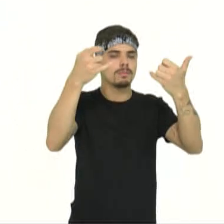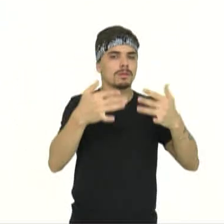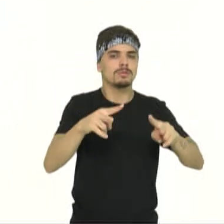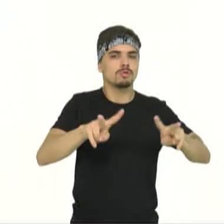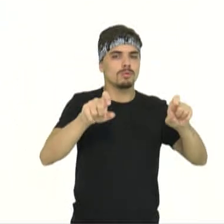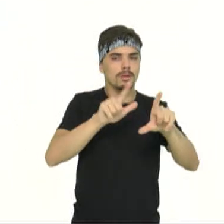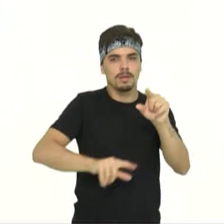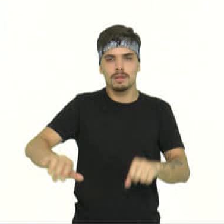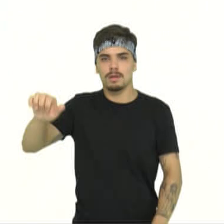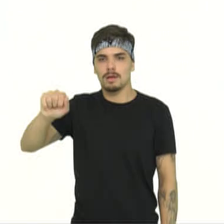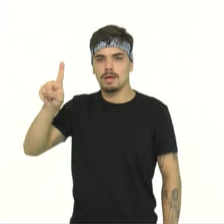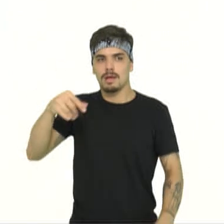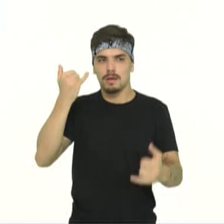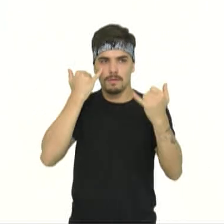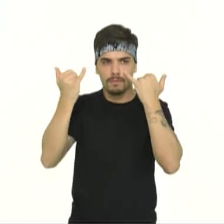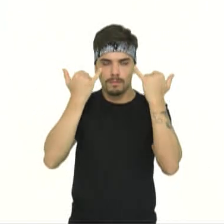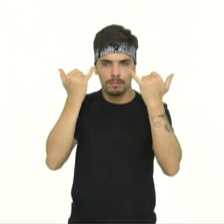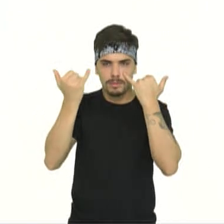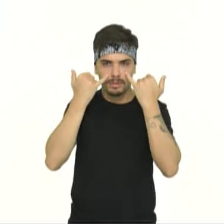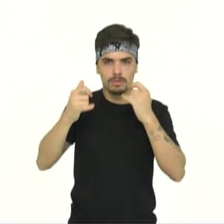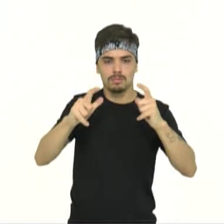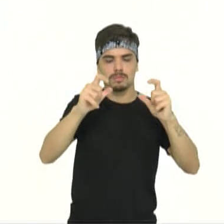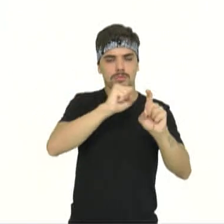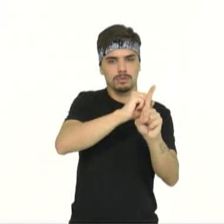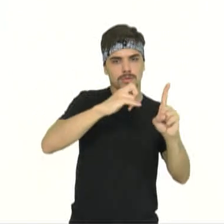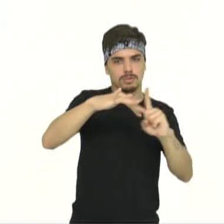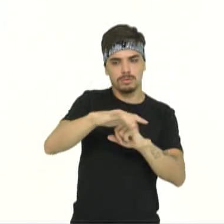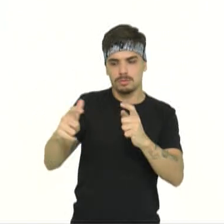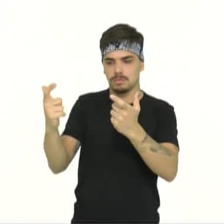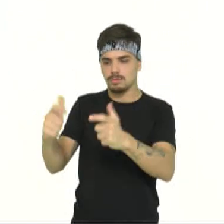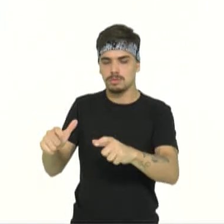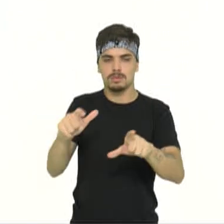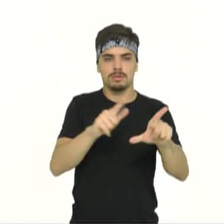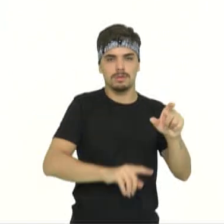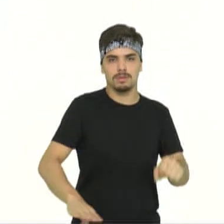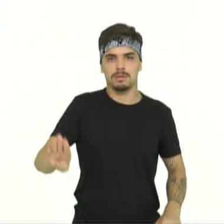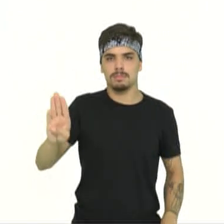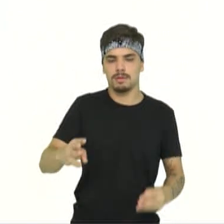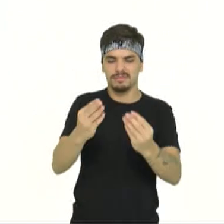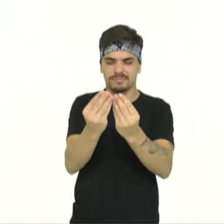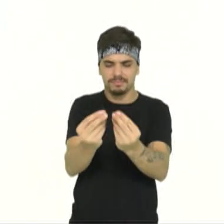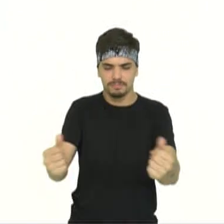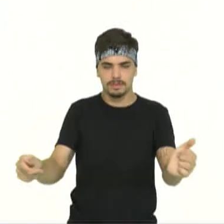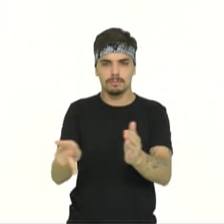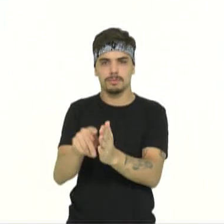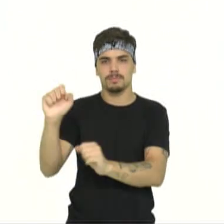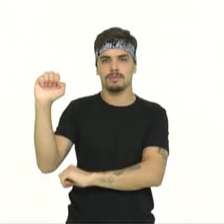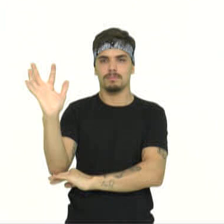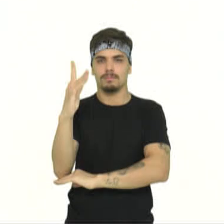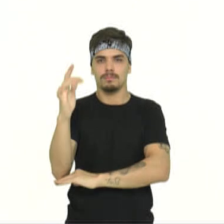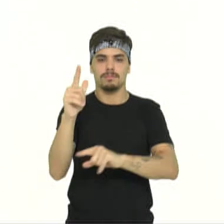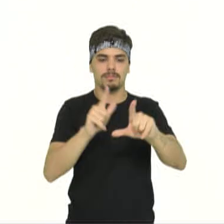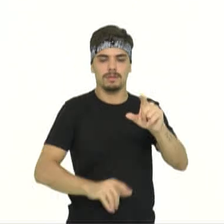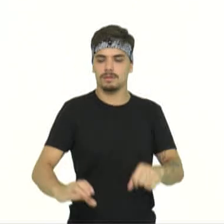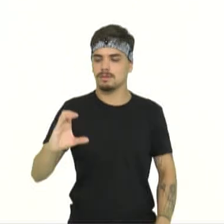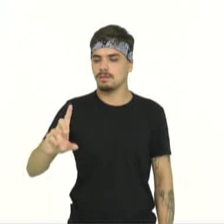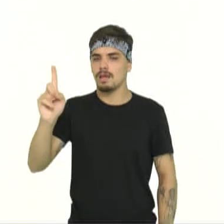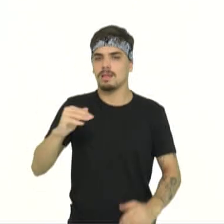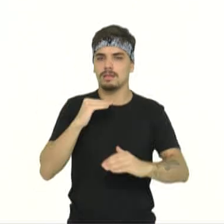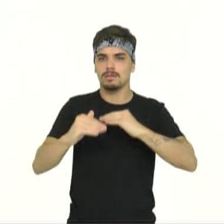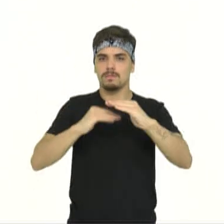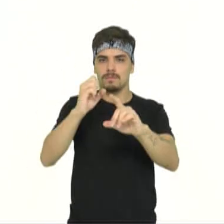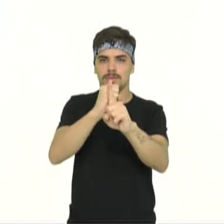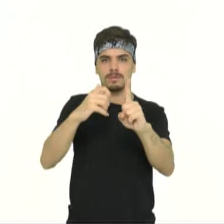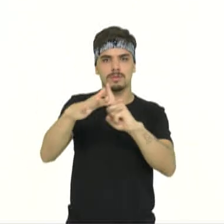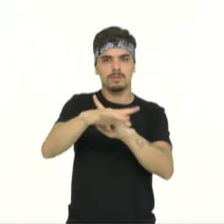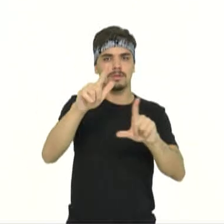A, de formação socioespacial, letra B, degradação ambiental, letra C, desenvolvimento social ou